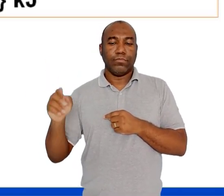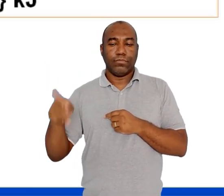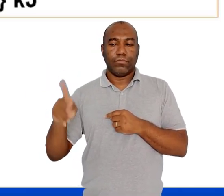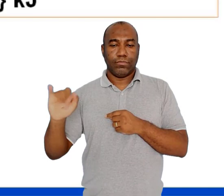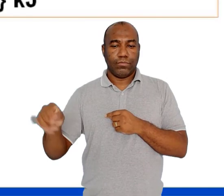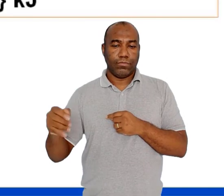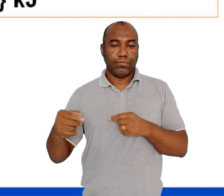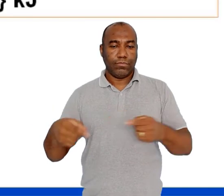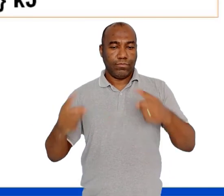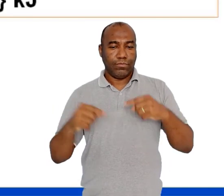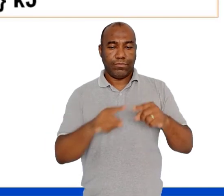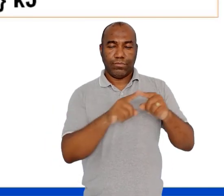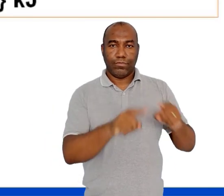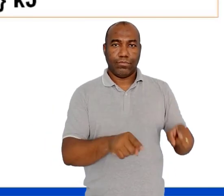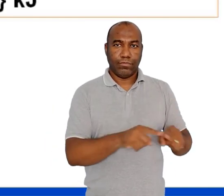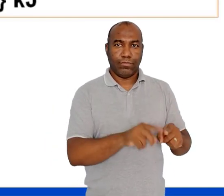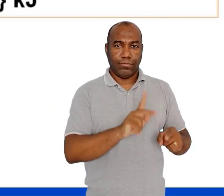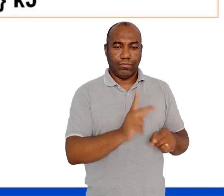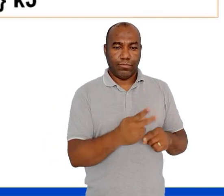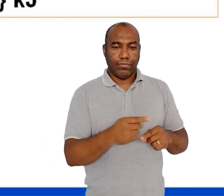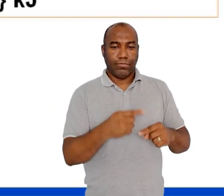tenho que a entalpia total é